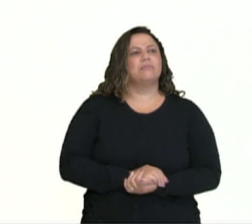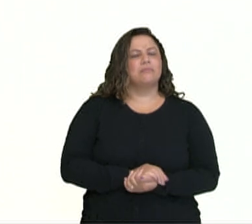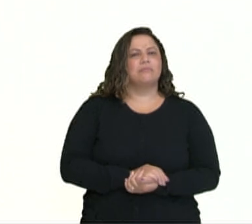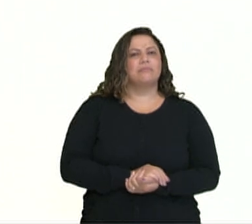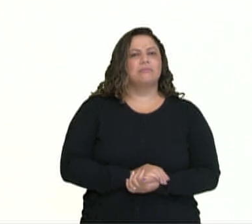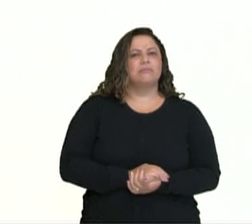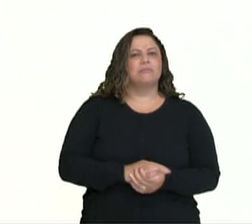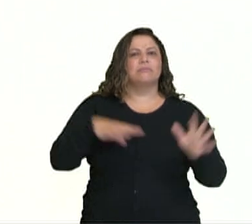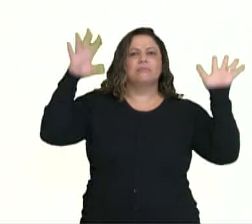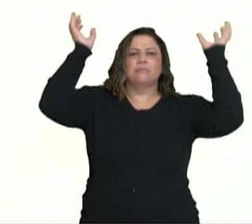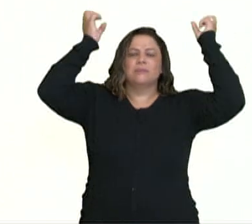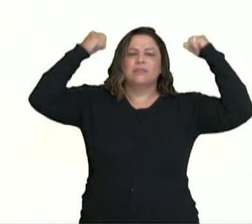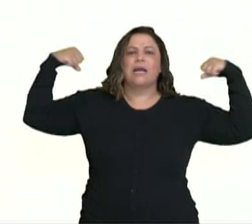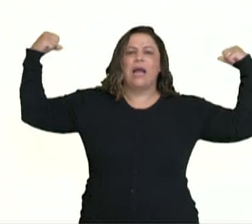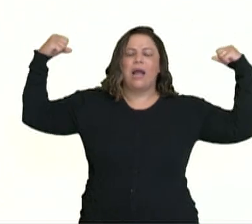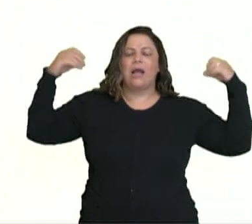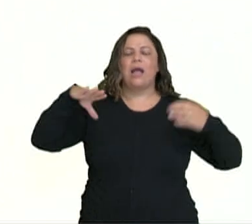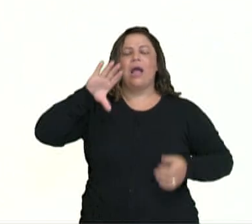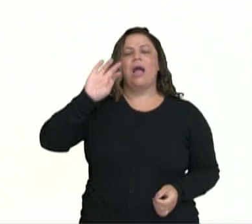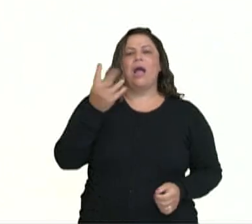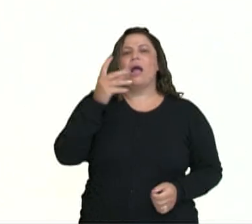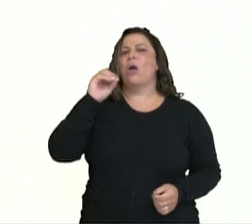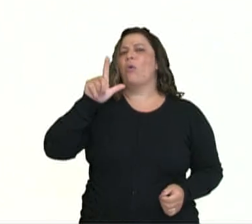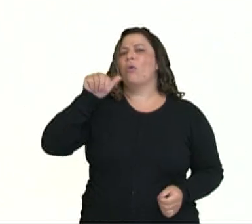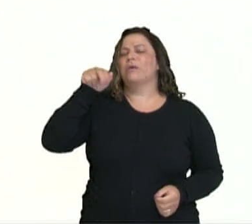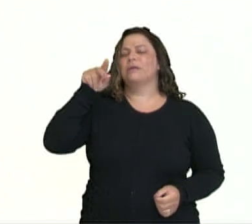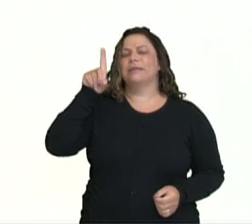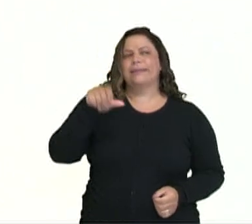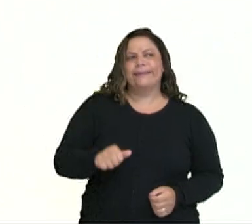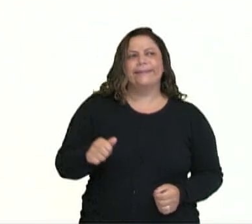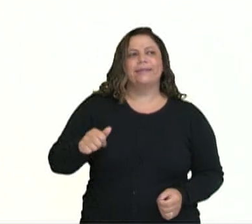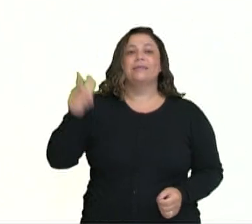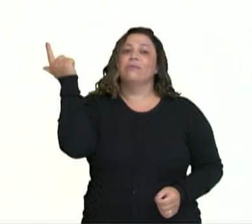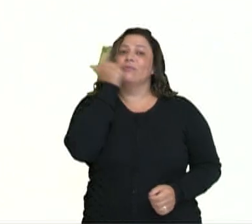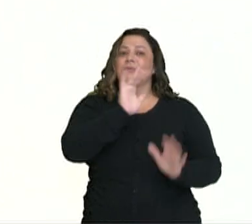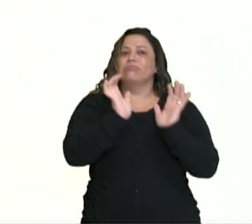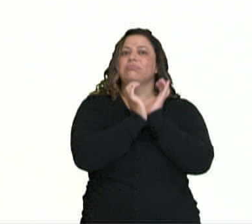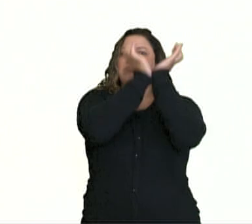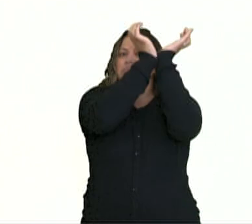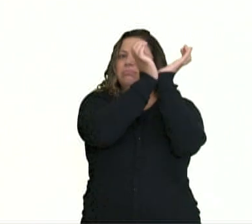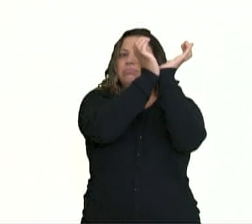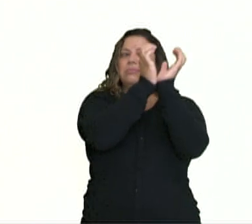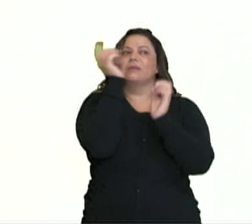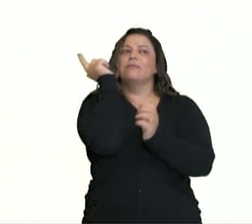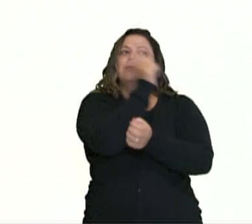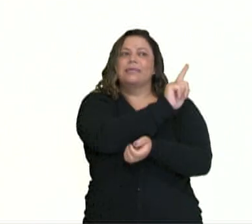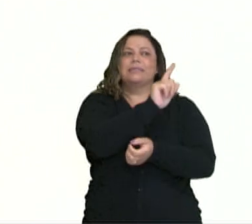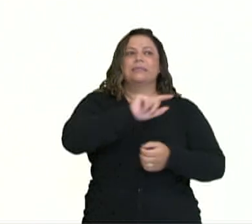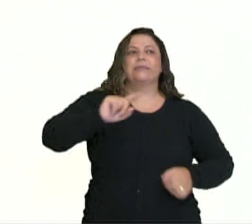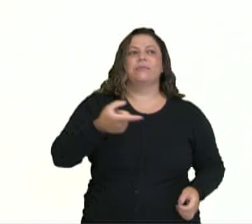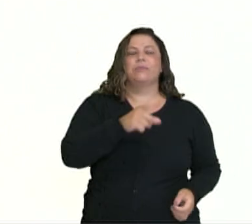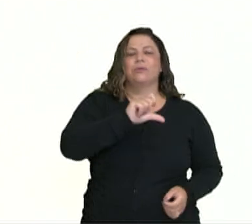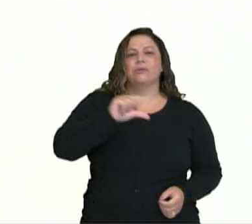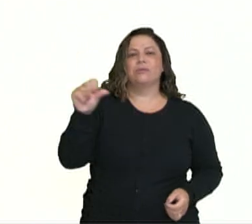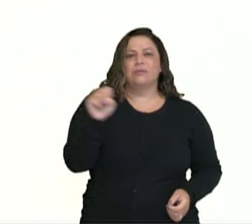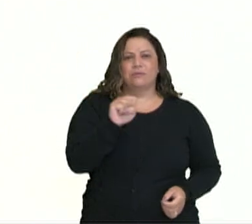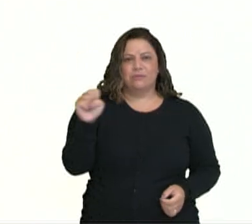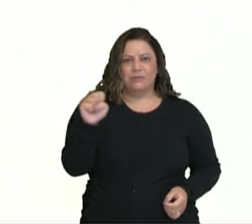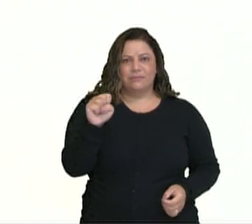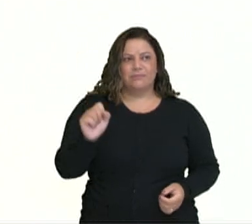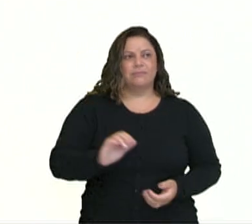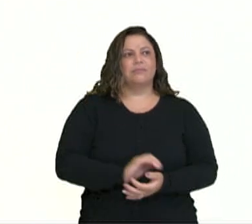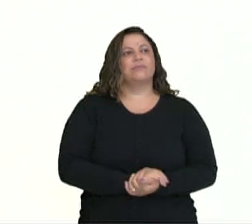A Holanda foi a maior dona de títulos que venceu em 1988,